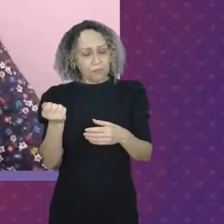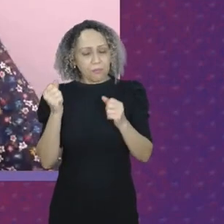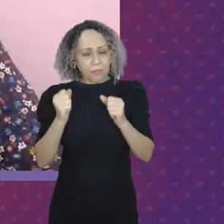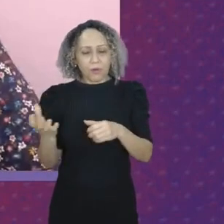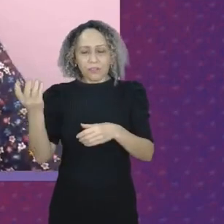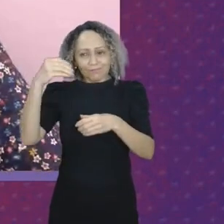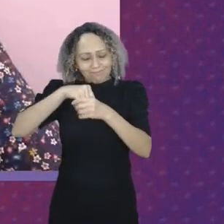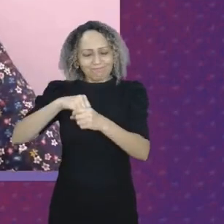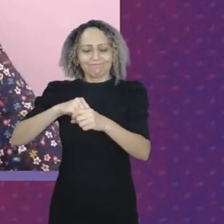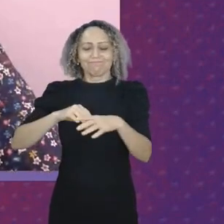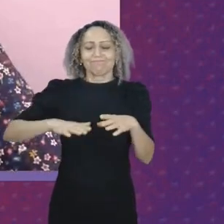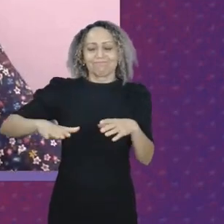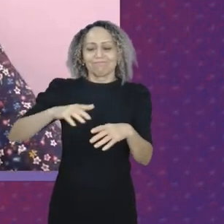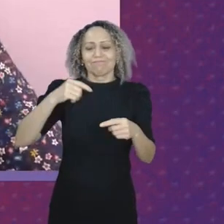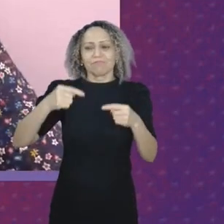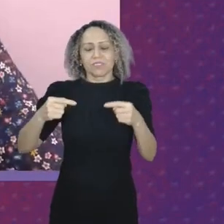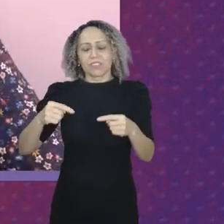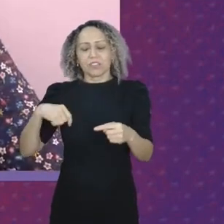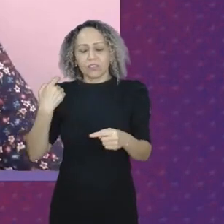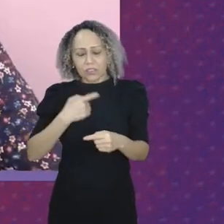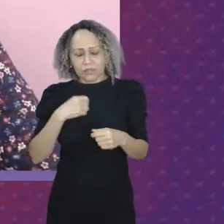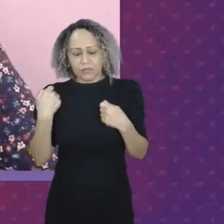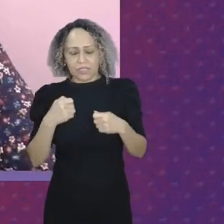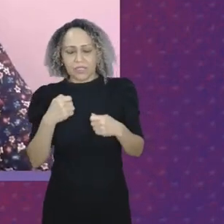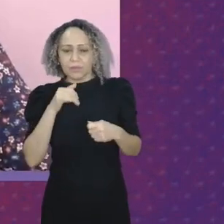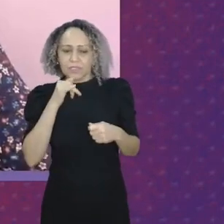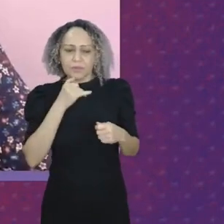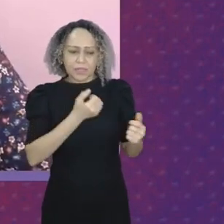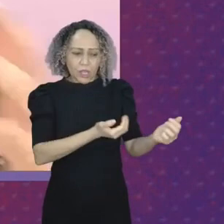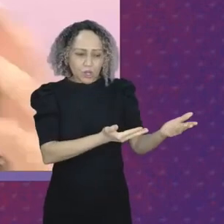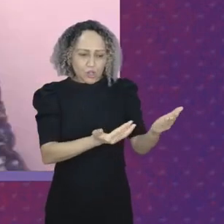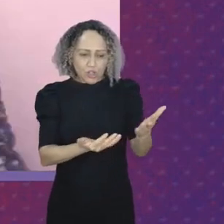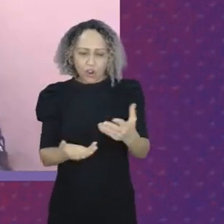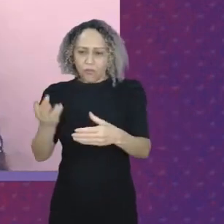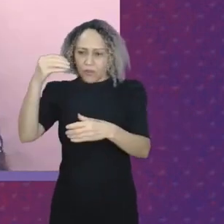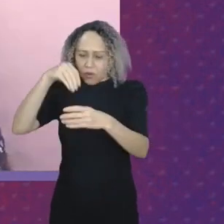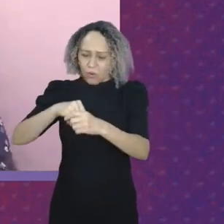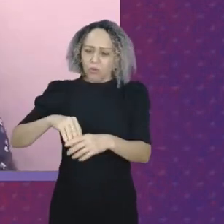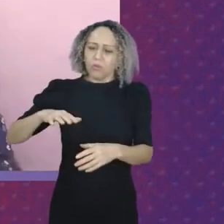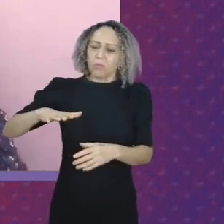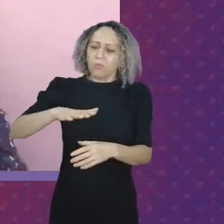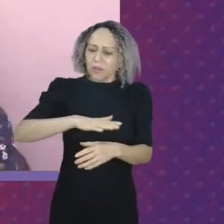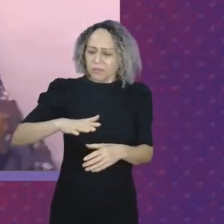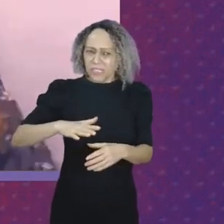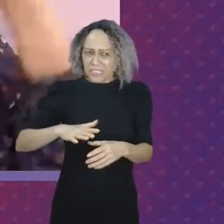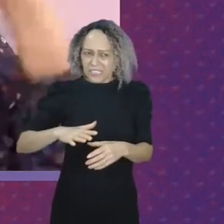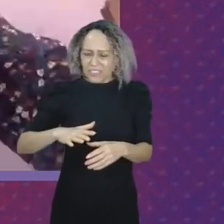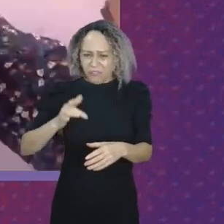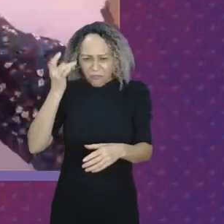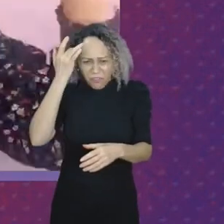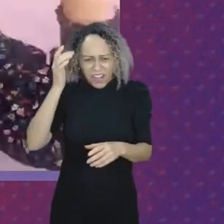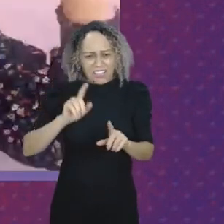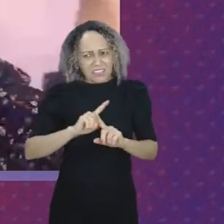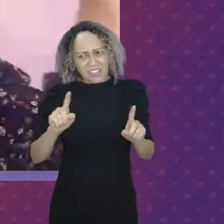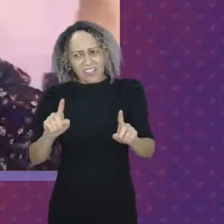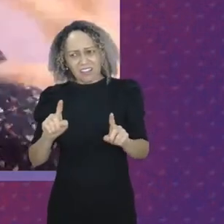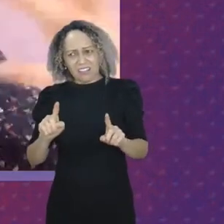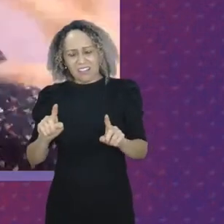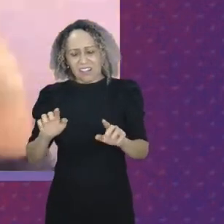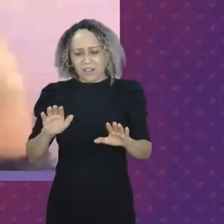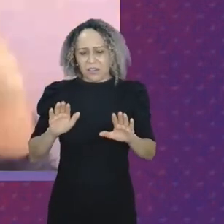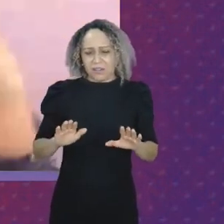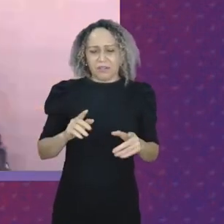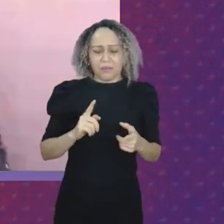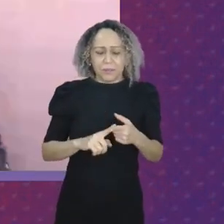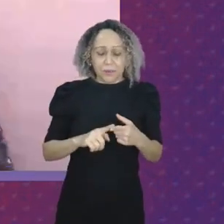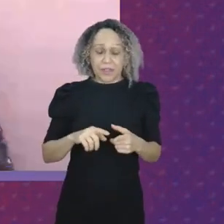a gente tivesse representação de jovens aqui, ocupando esse espaço. Não é fácil, porque às vezes uma noção de responsabilidade que a